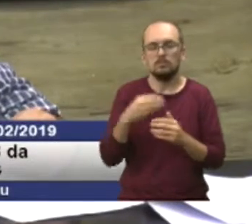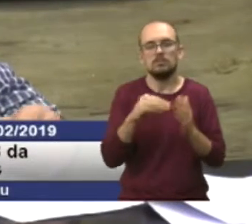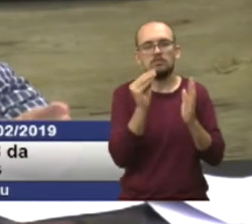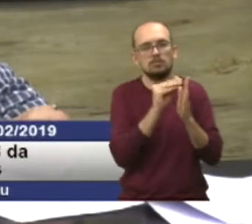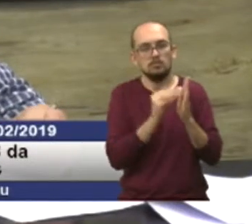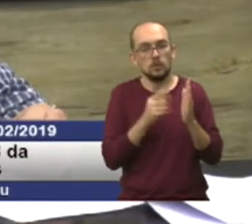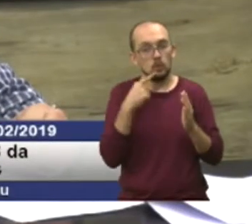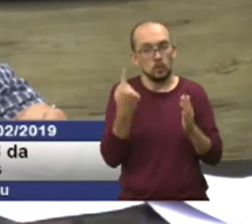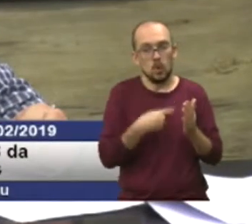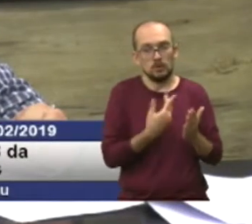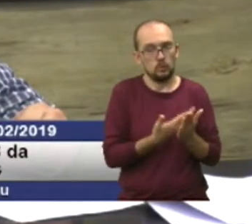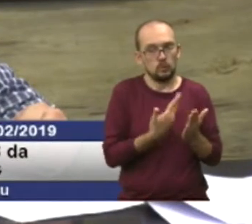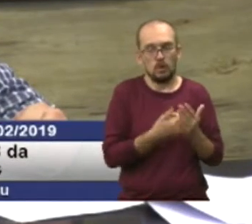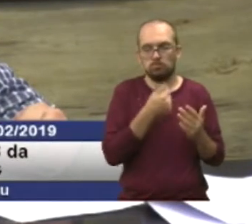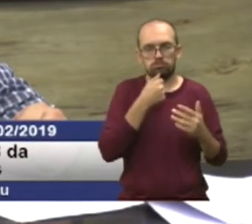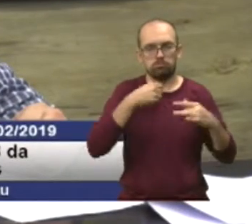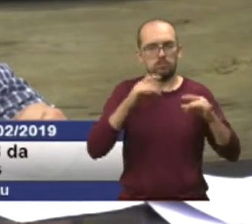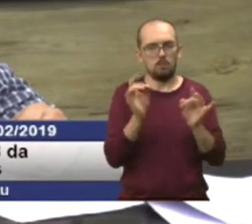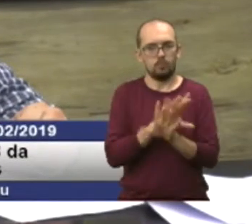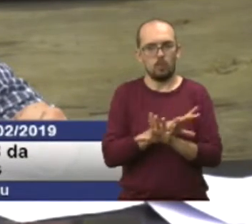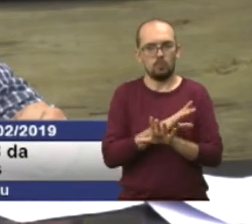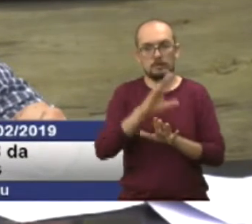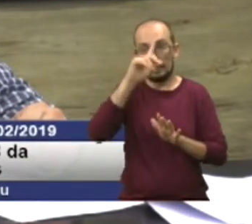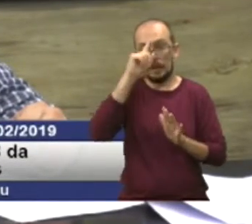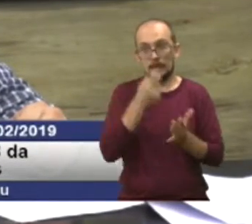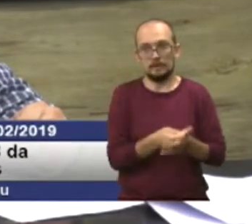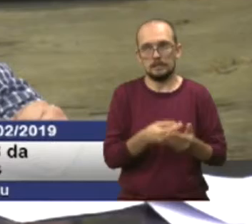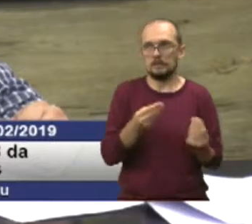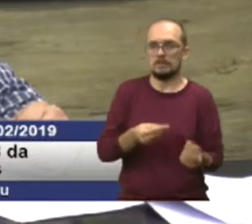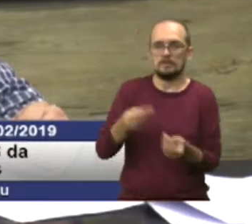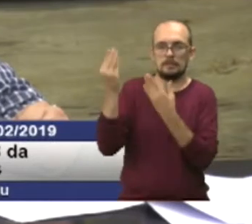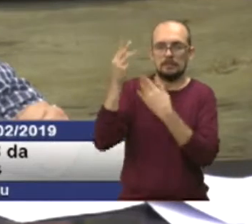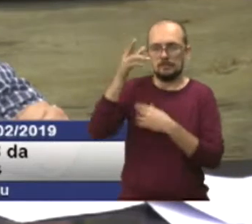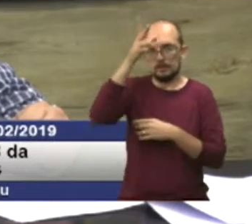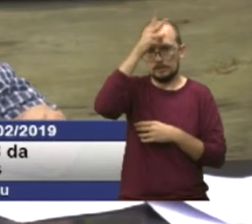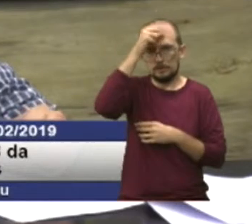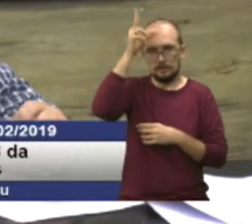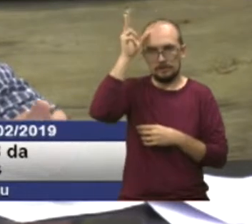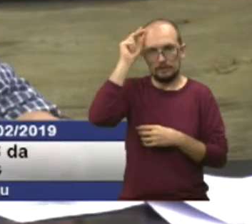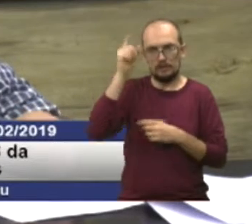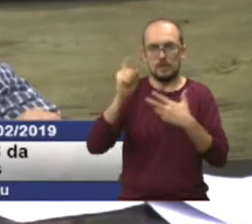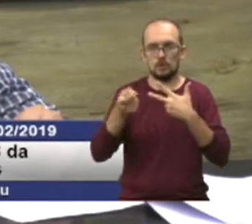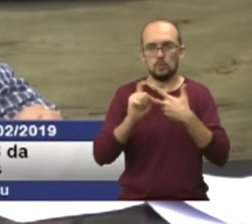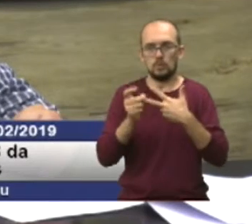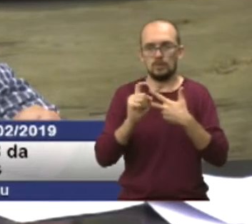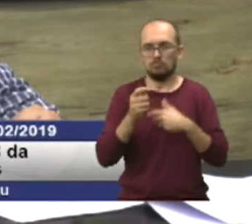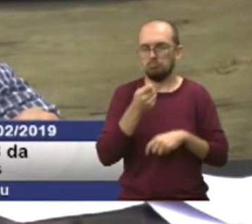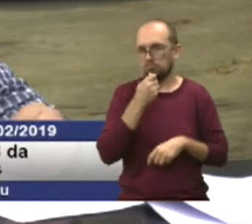estudo, não terminamos ainda o estudo para entregar para o executivo, mas já estamos terminando